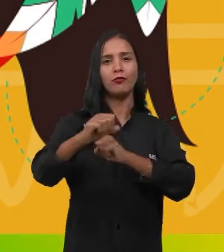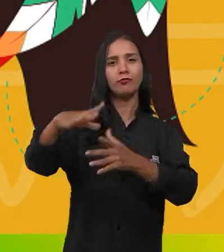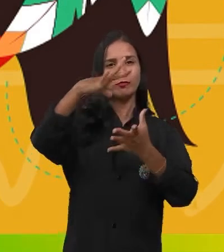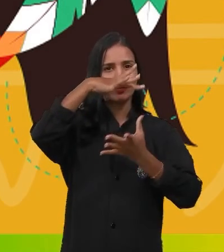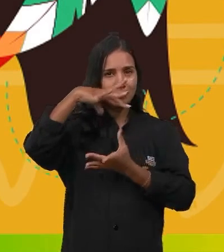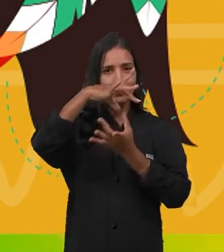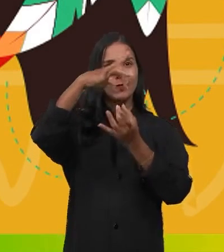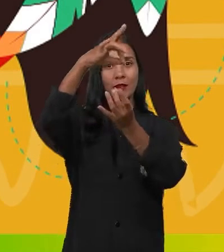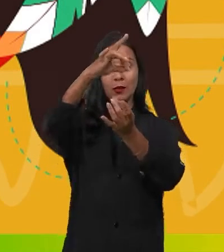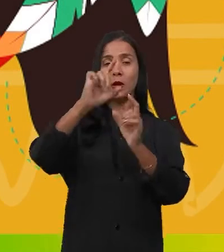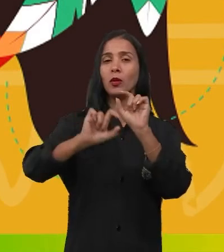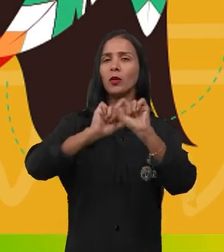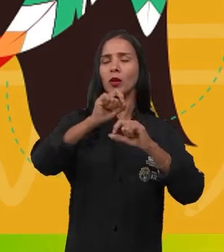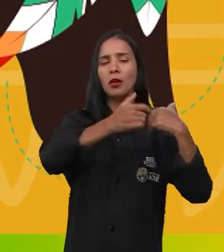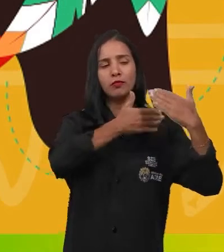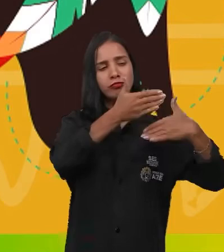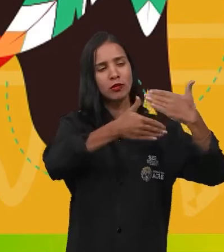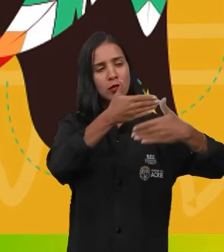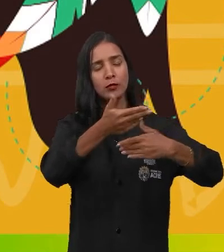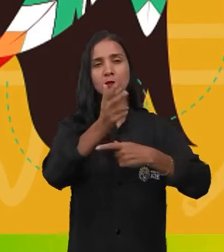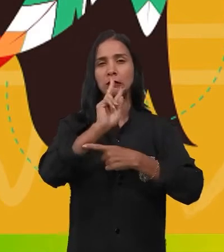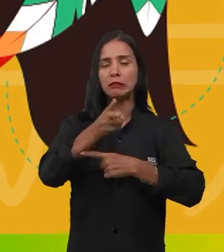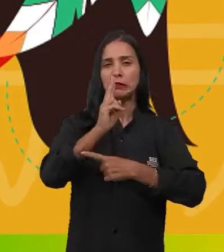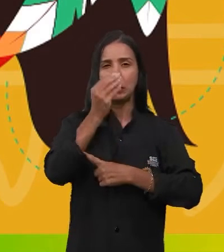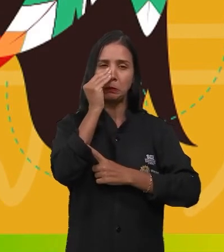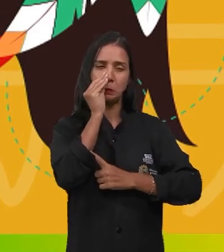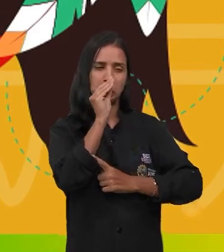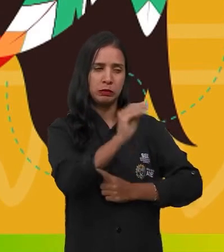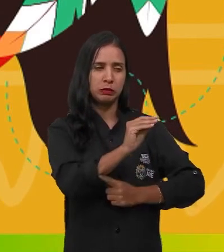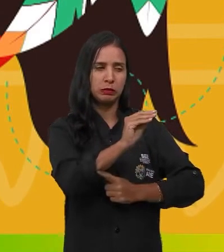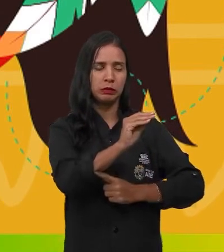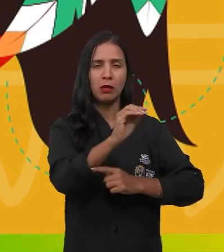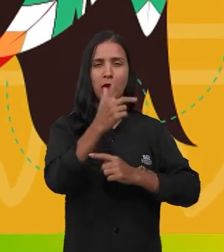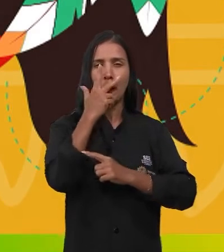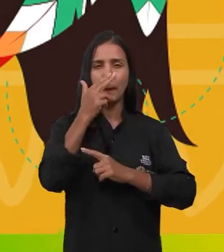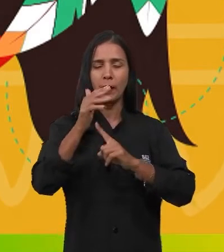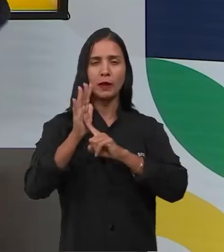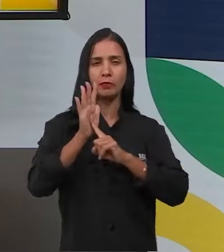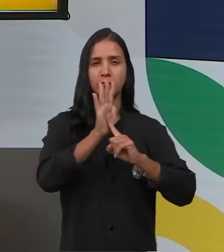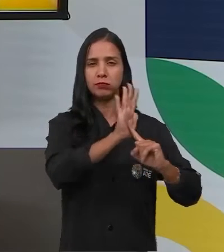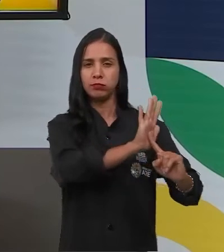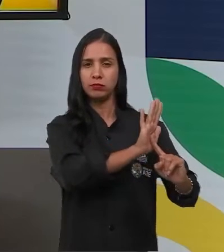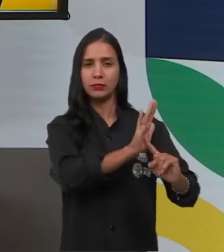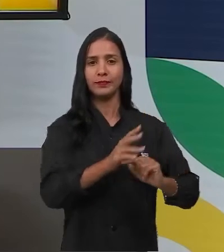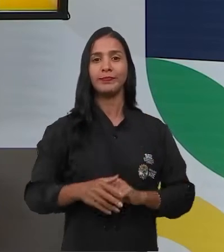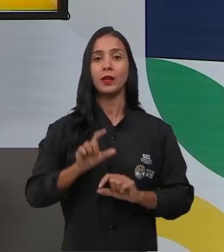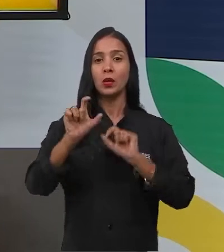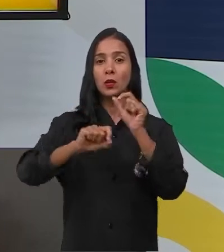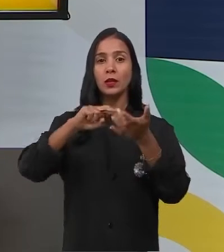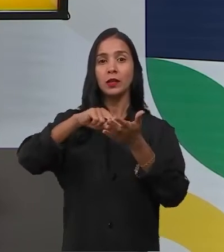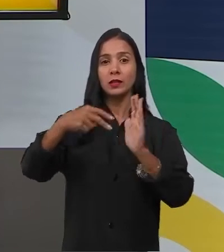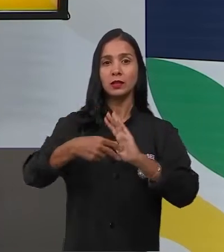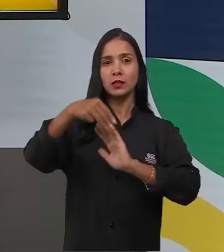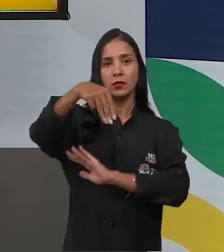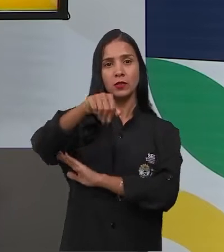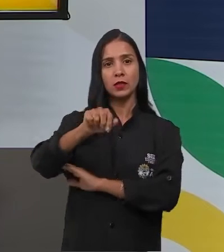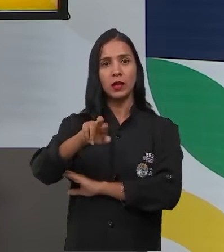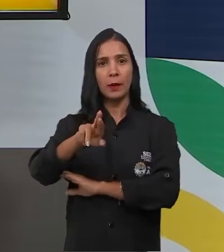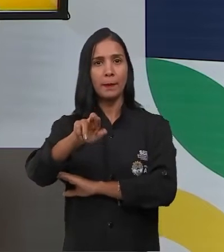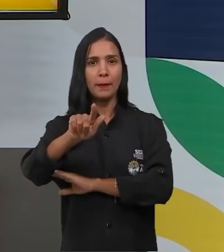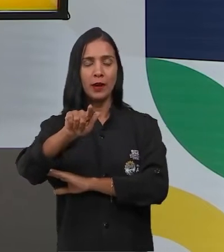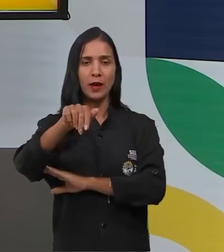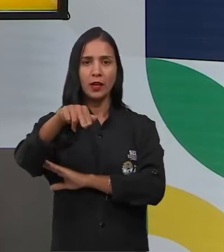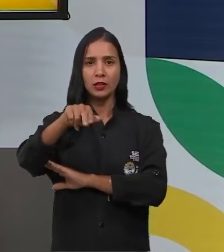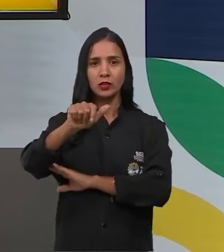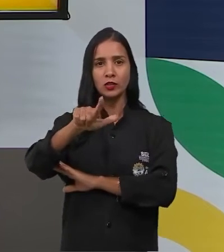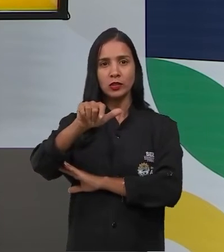espiritual que por muito tempo foram marginalizadas. Vamos já fazer um adendo aqui? O que a gente entende? A gente vai falar,